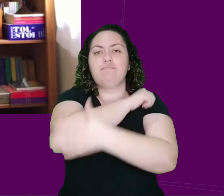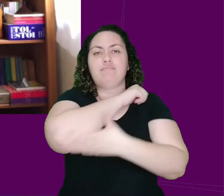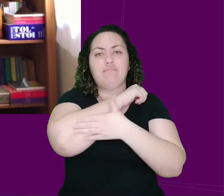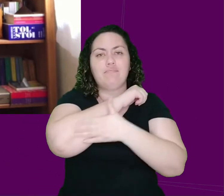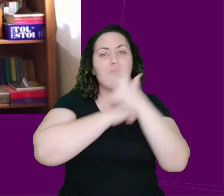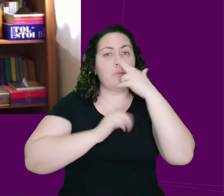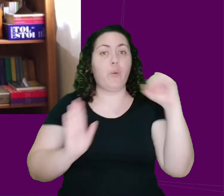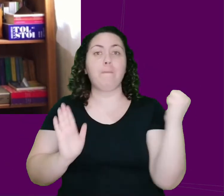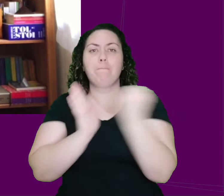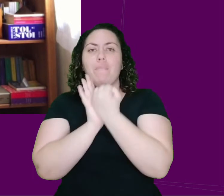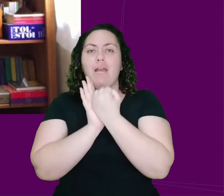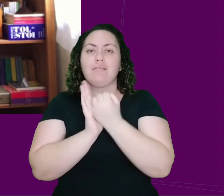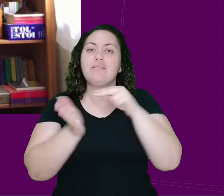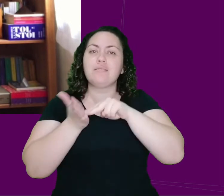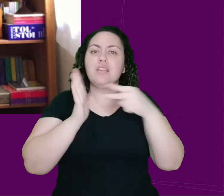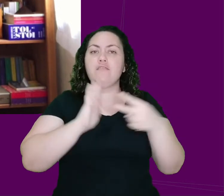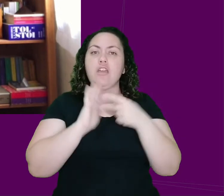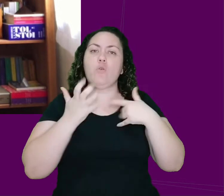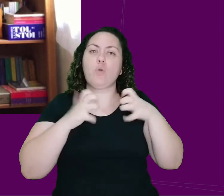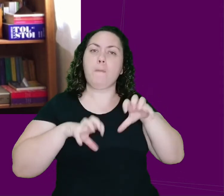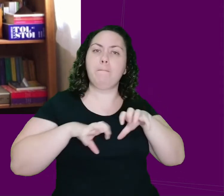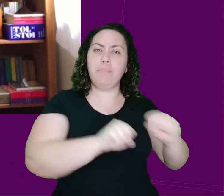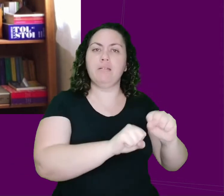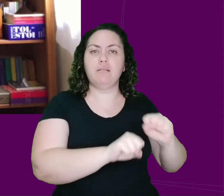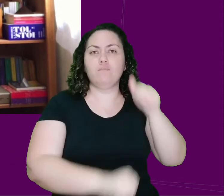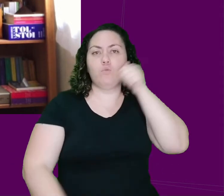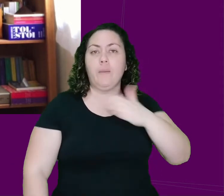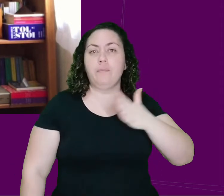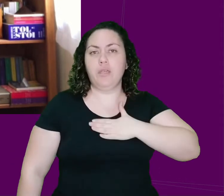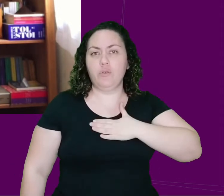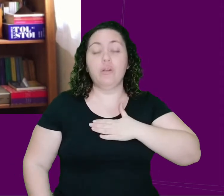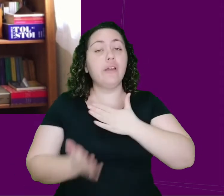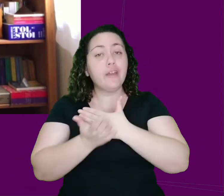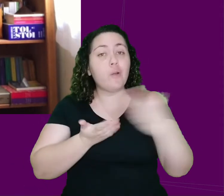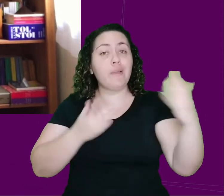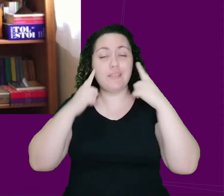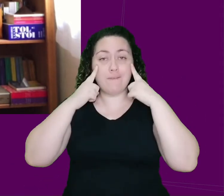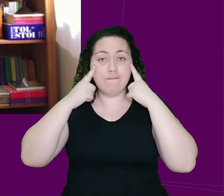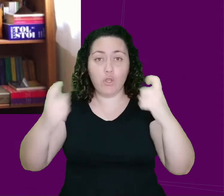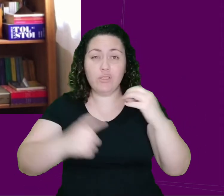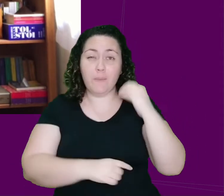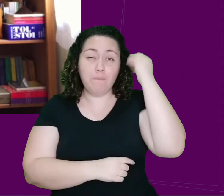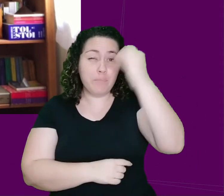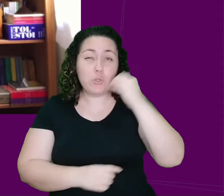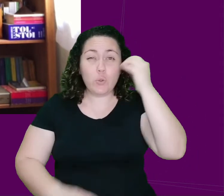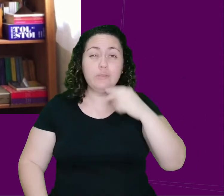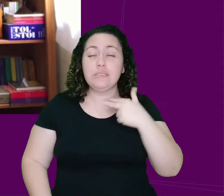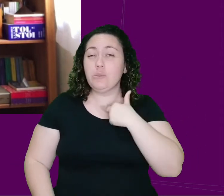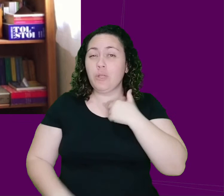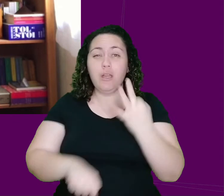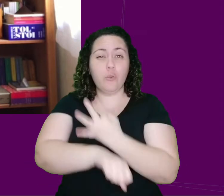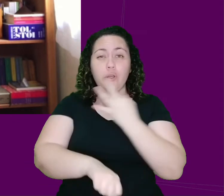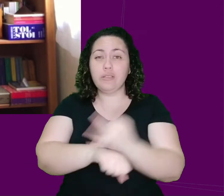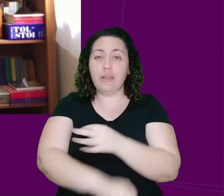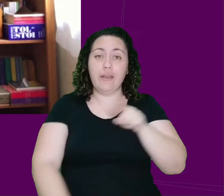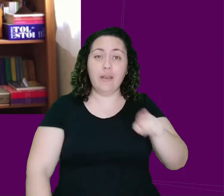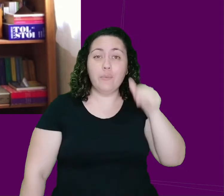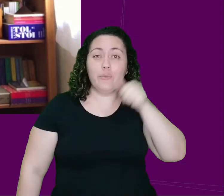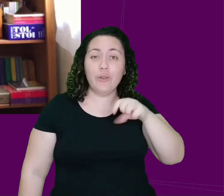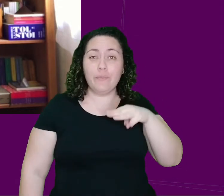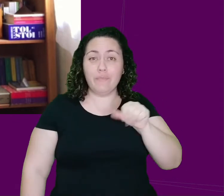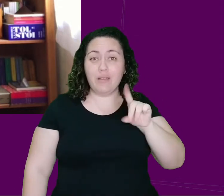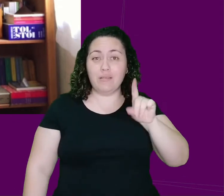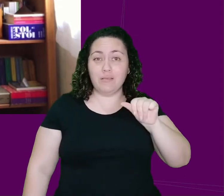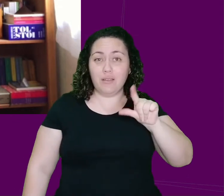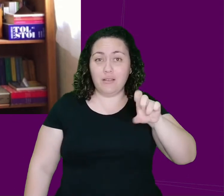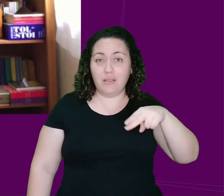da propriedade de sua mulher. E esse ciúme gera uma violência psicológica tão insuportável que Madalena,